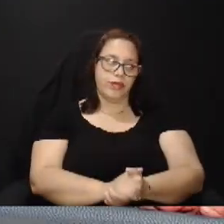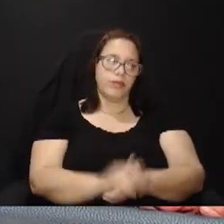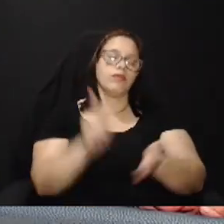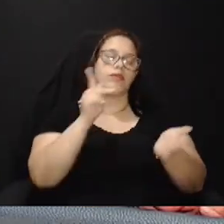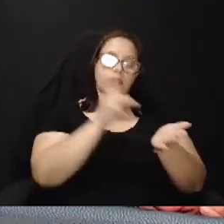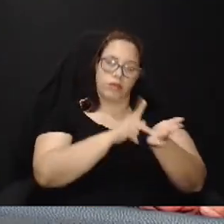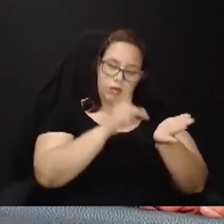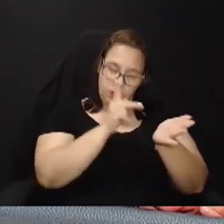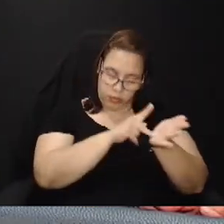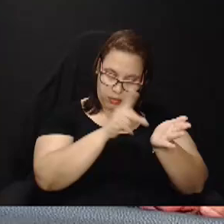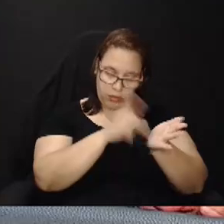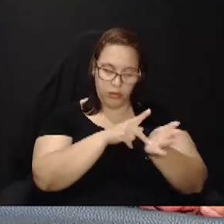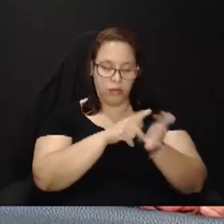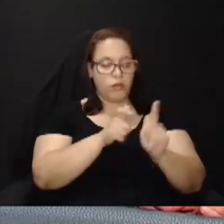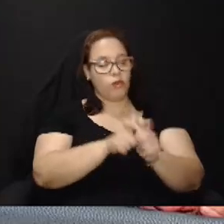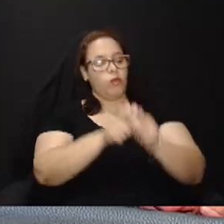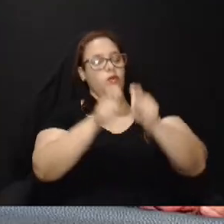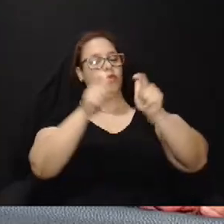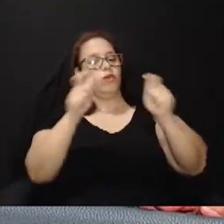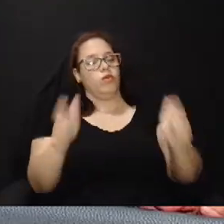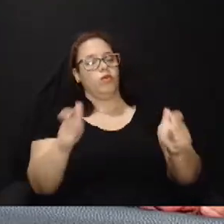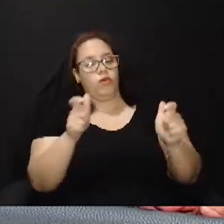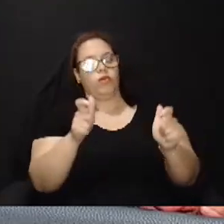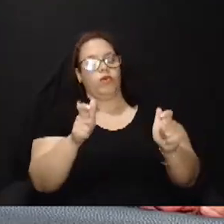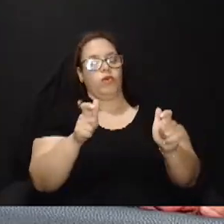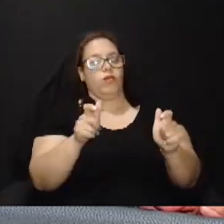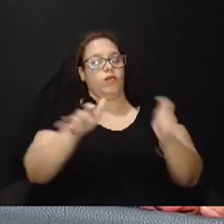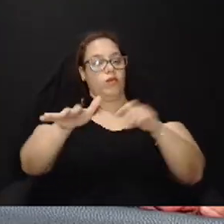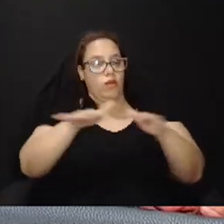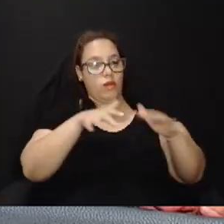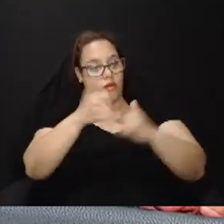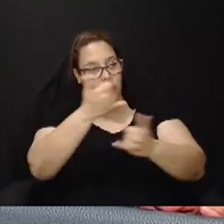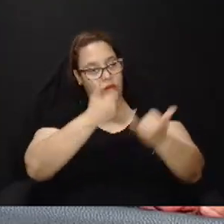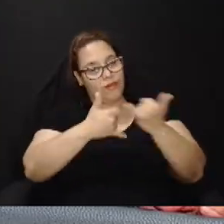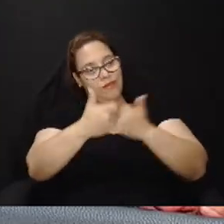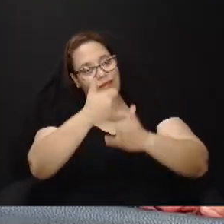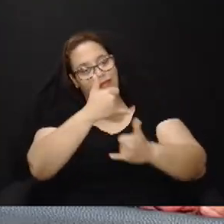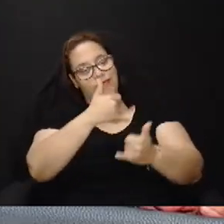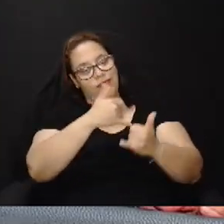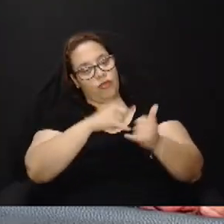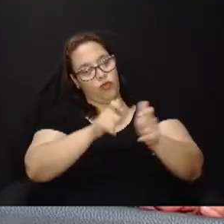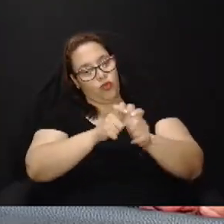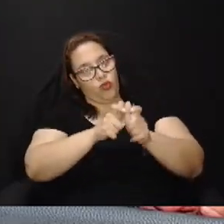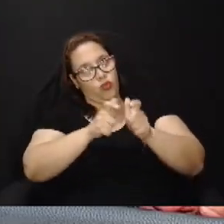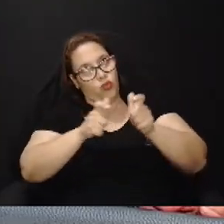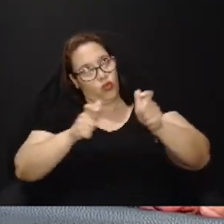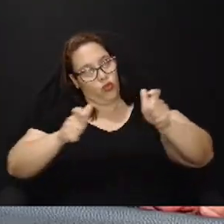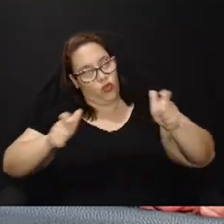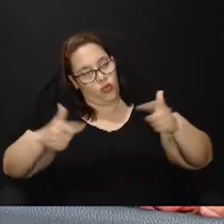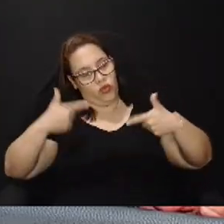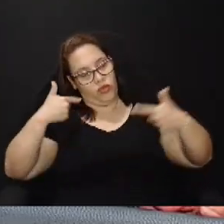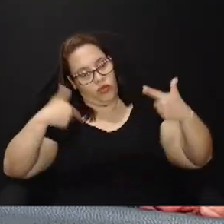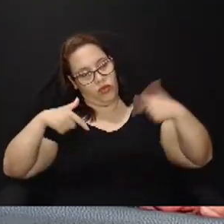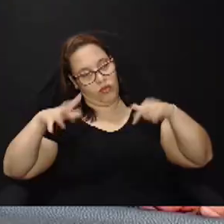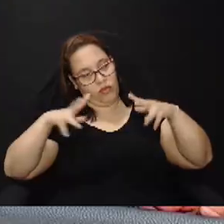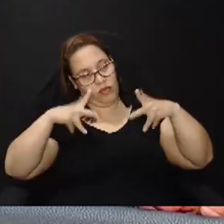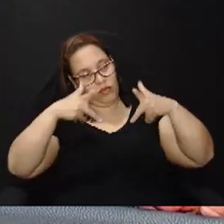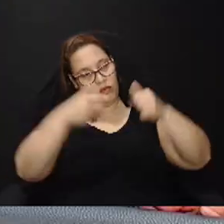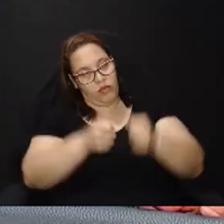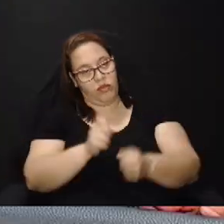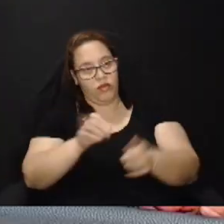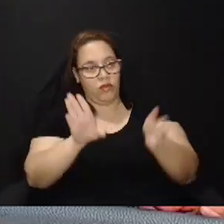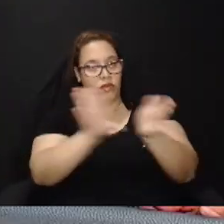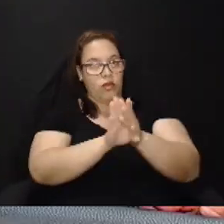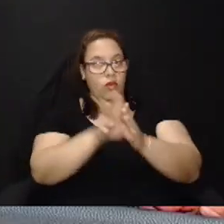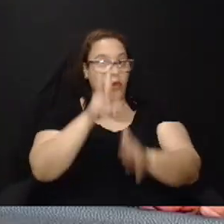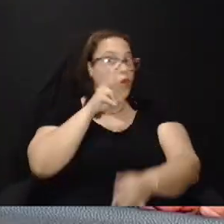sua amplitude, né? O momento de lazer vai ser amplo, né? E para todo mundo. Não chegar lá, ver um show e